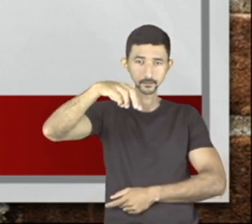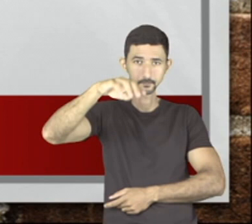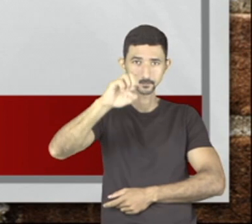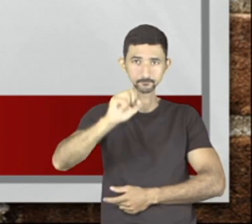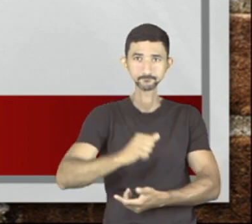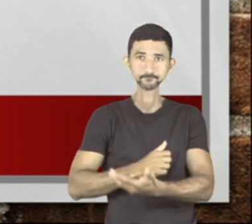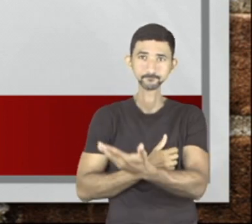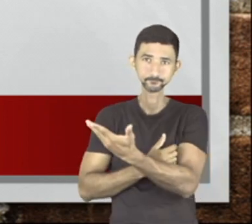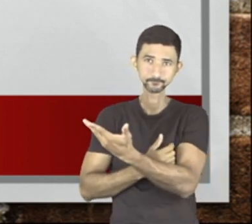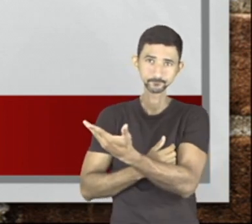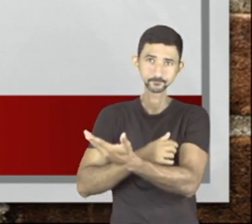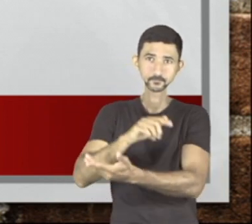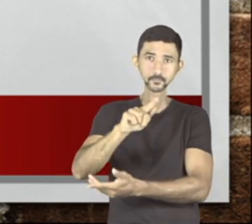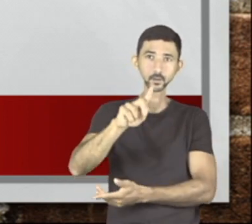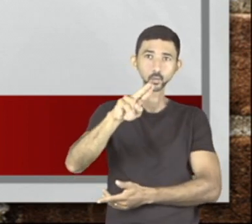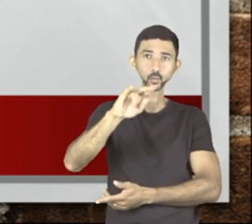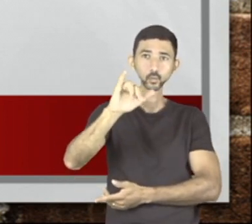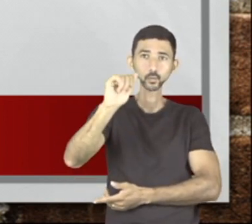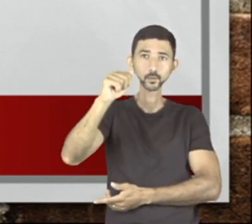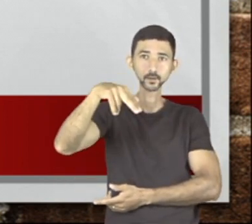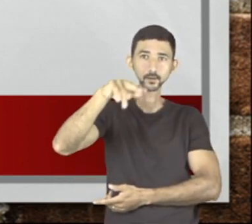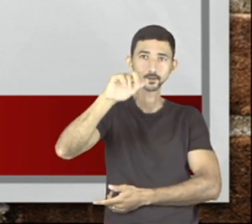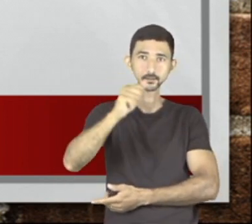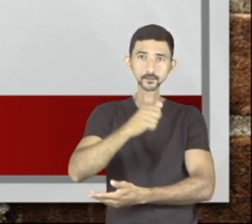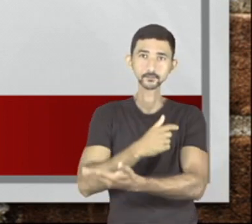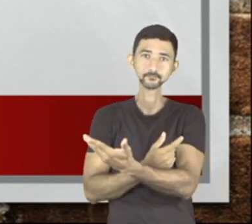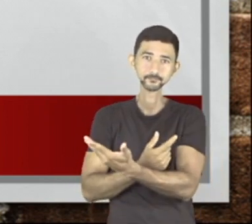Ao noroeste também divisa com o estado